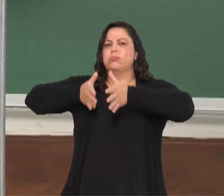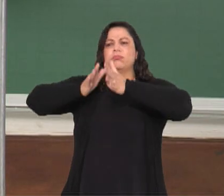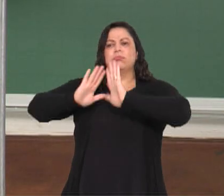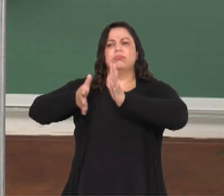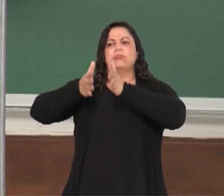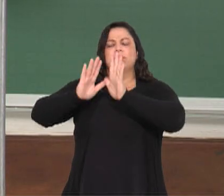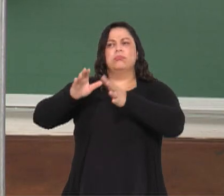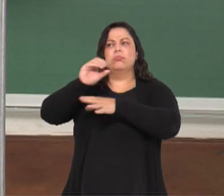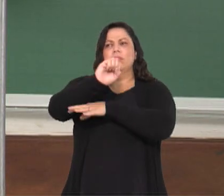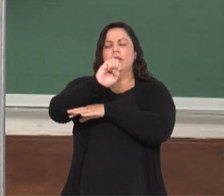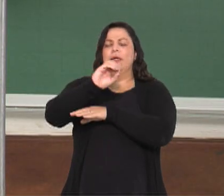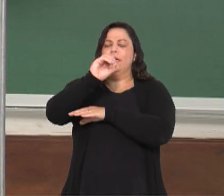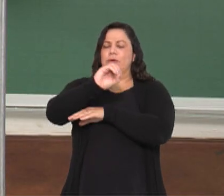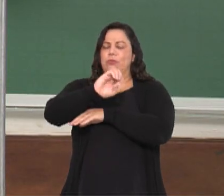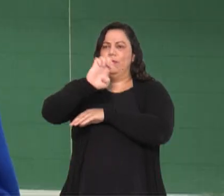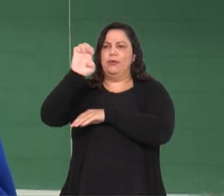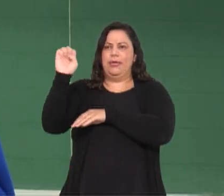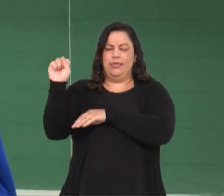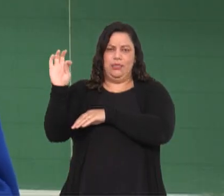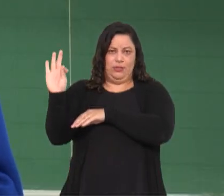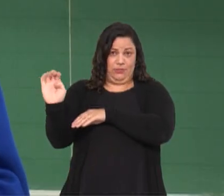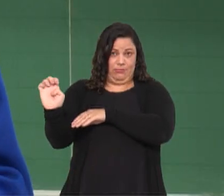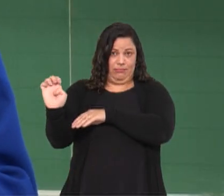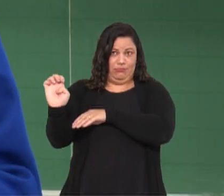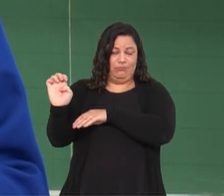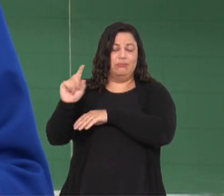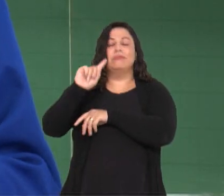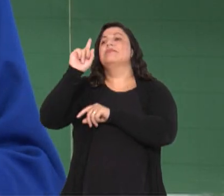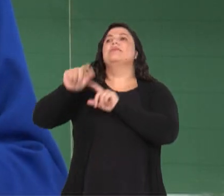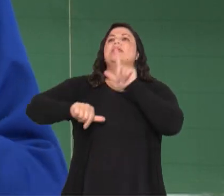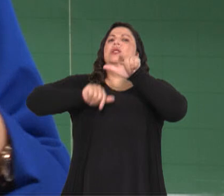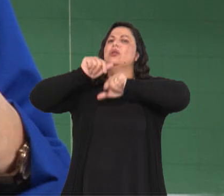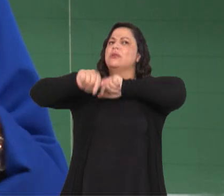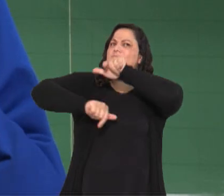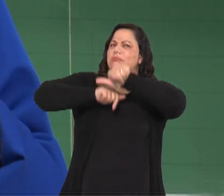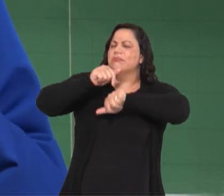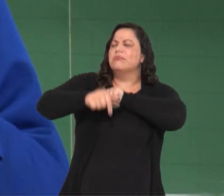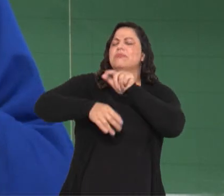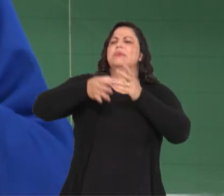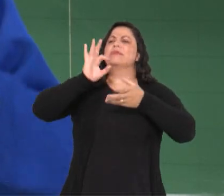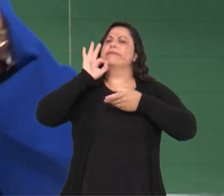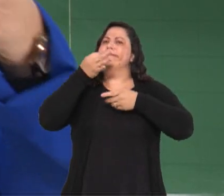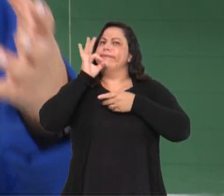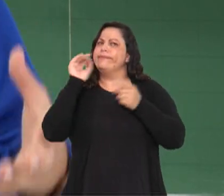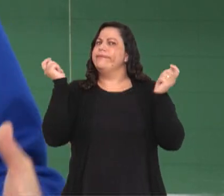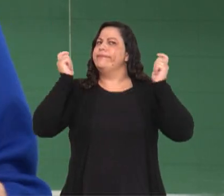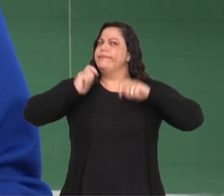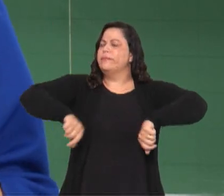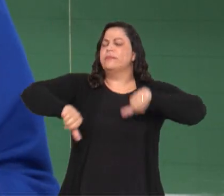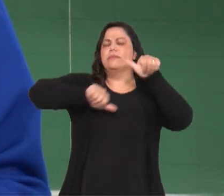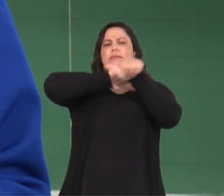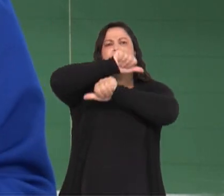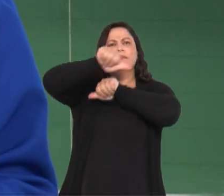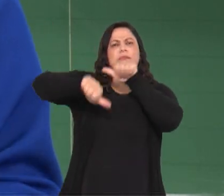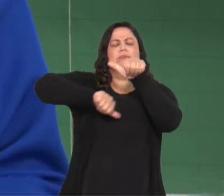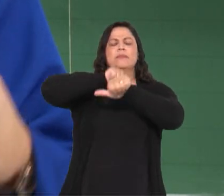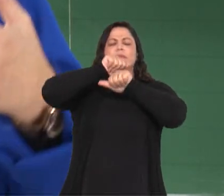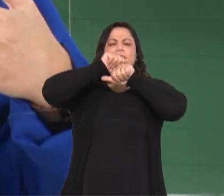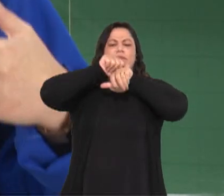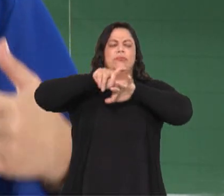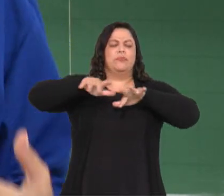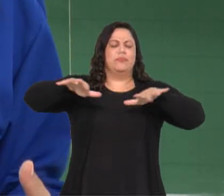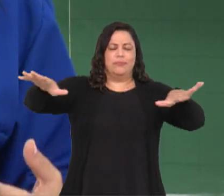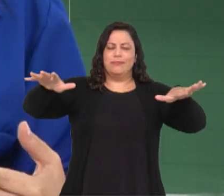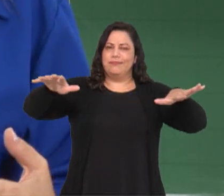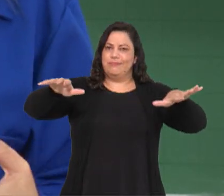com a atividade econômica café precisavam aí, né, mudar, né, expandir as suas atividades. E